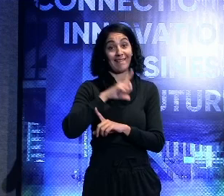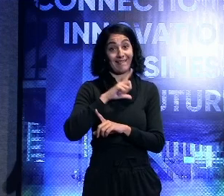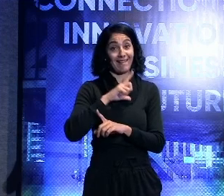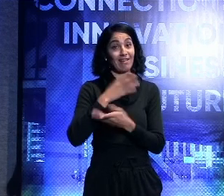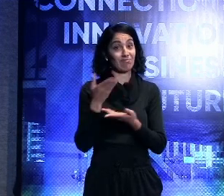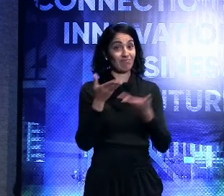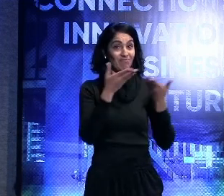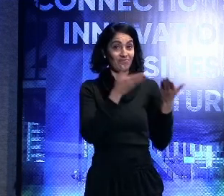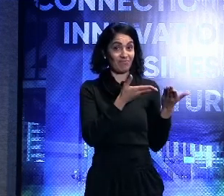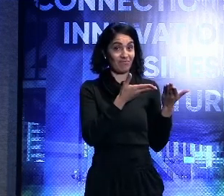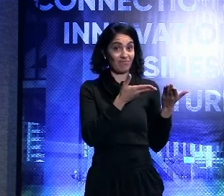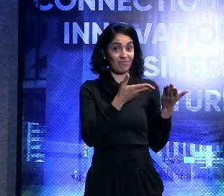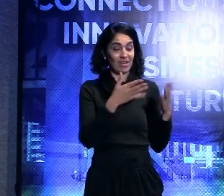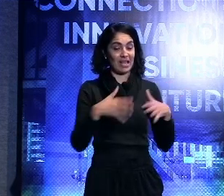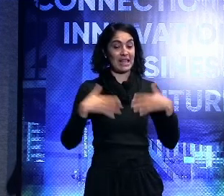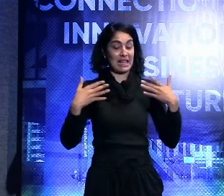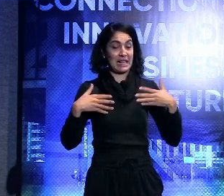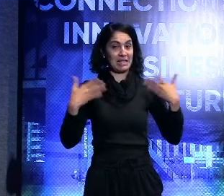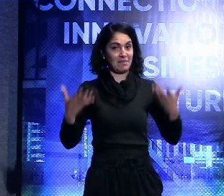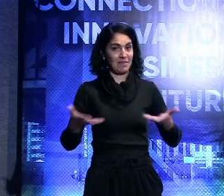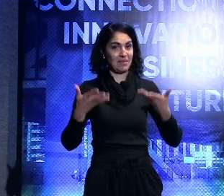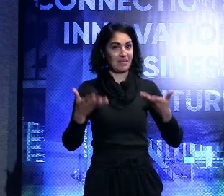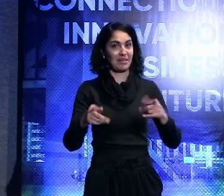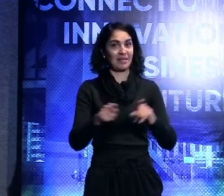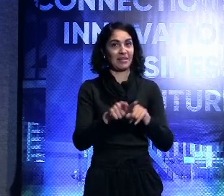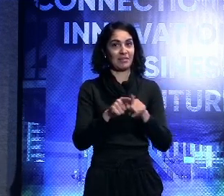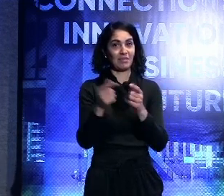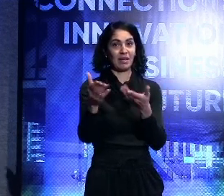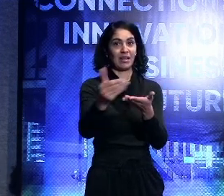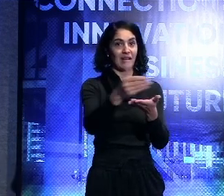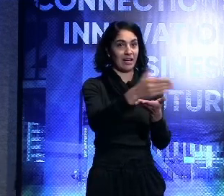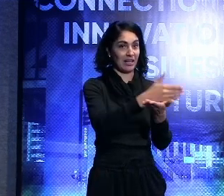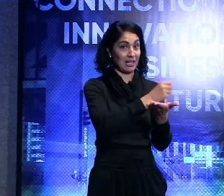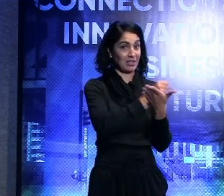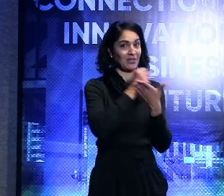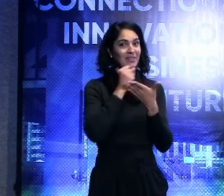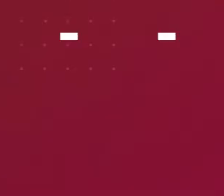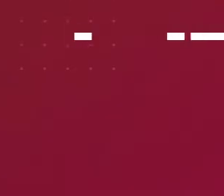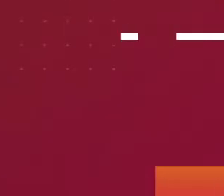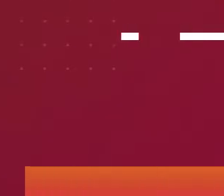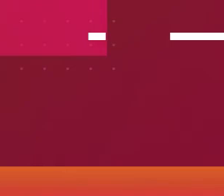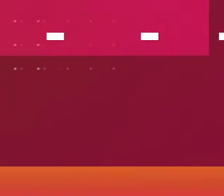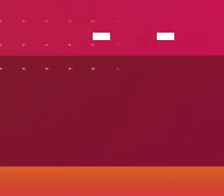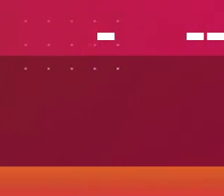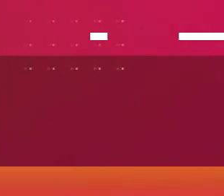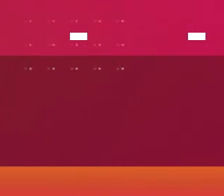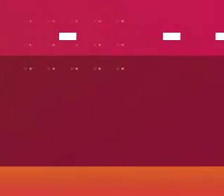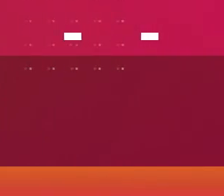animadora de torcida, ela também é recrutadora, tá, pessoal? No meu tempo livre.